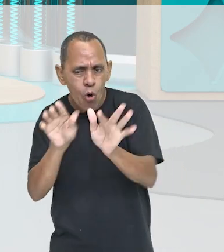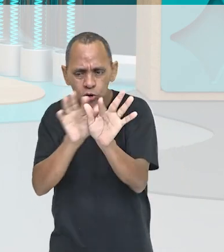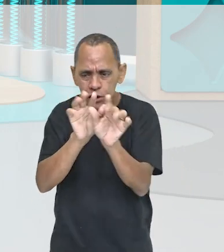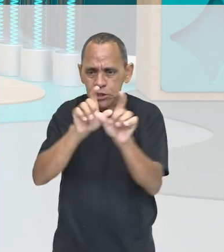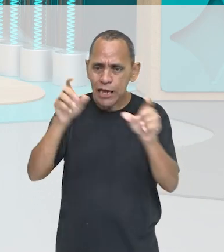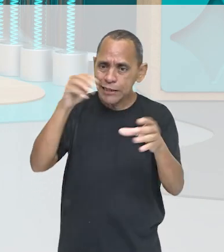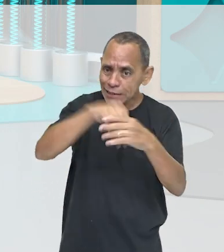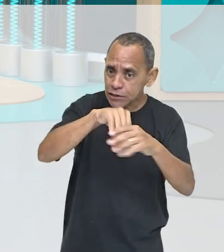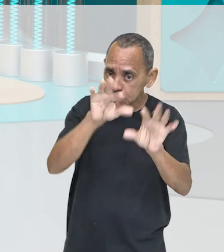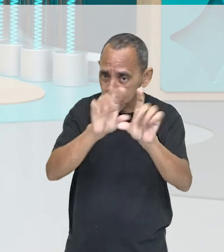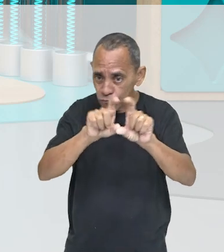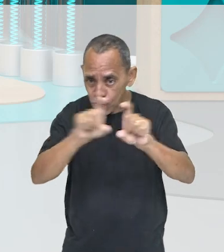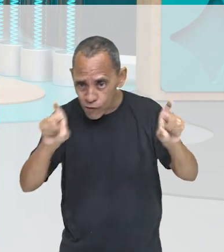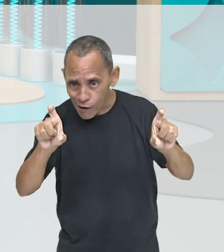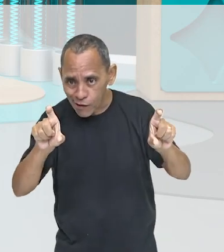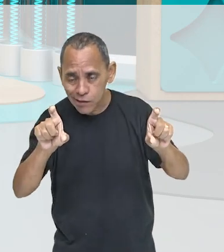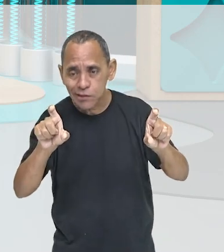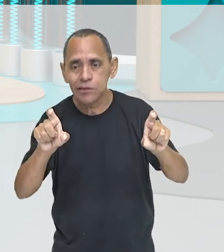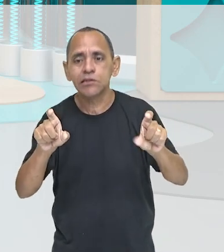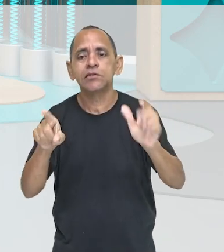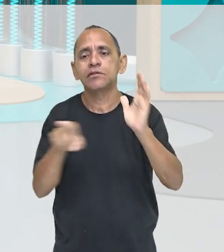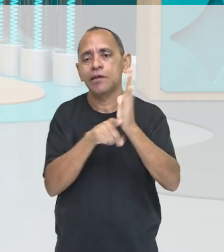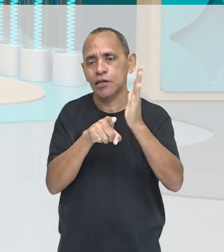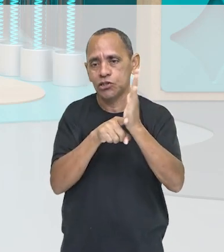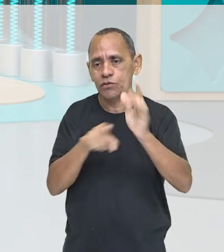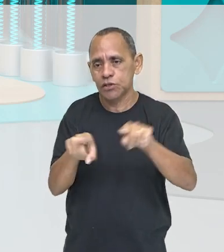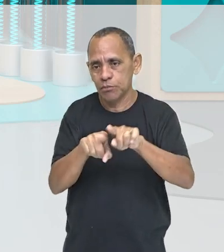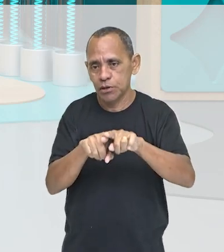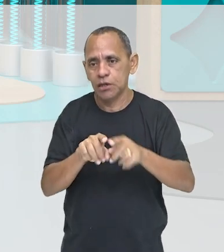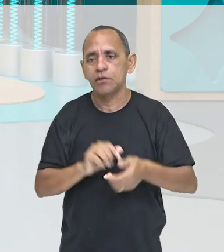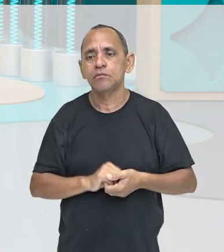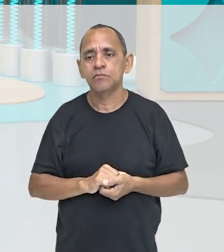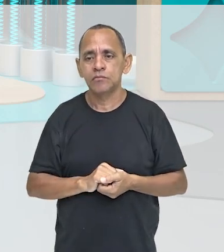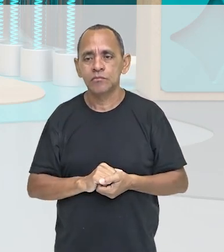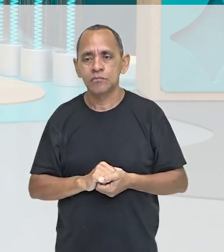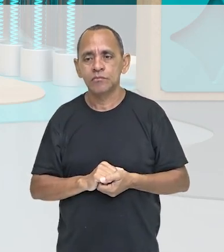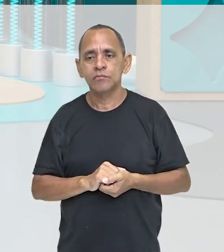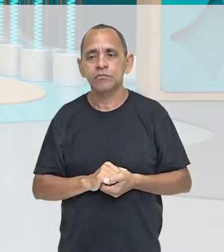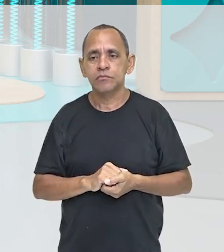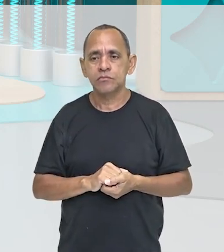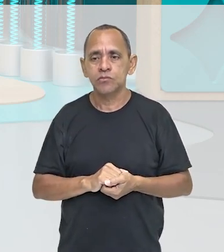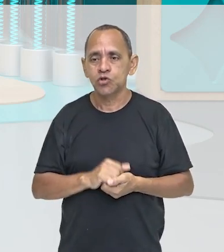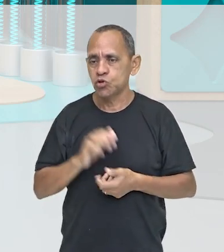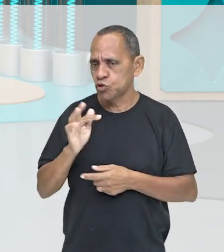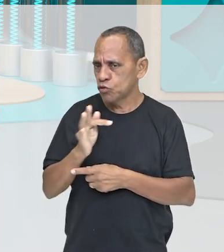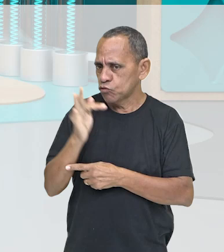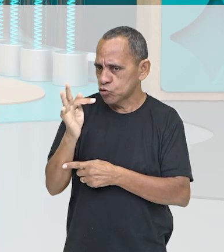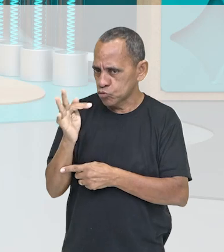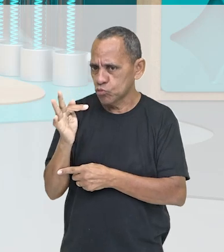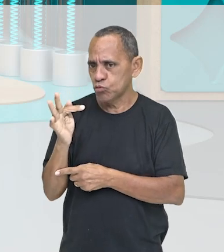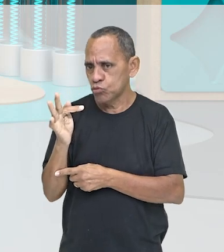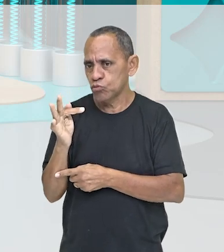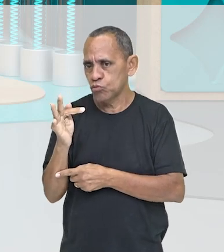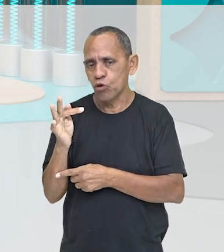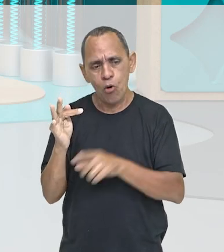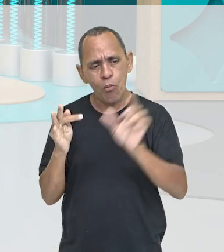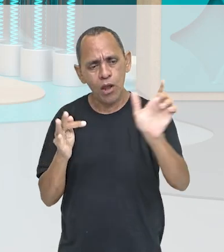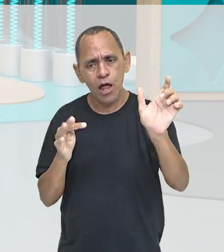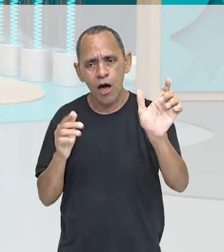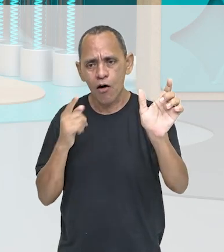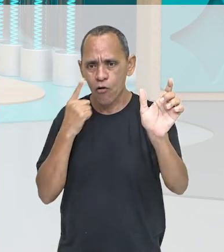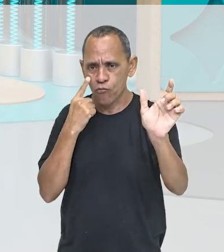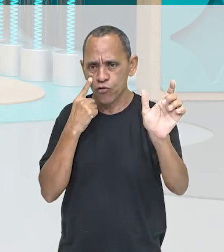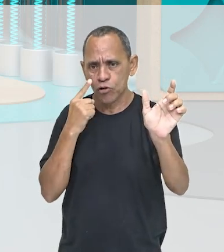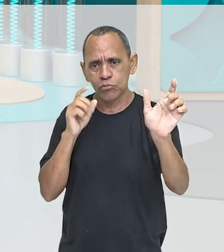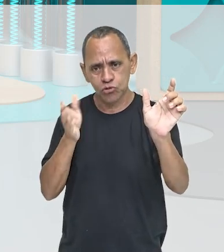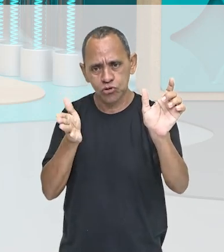negativas. Onde eu encontrarei, com certeza, verbos auxiliares? No futuro, como nós vimos, né? Will. Aí formas